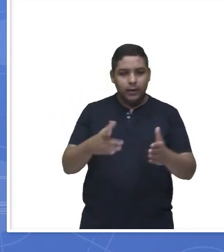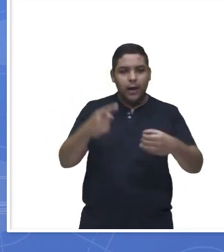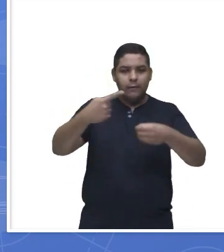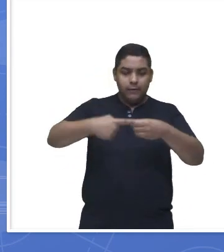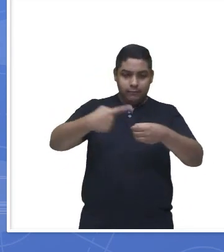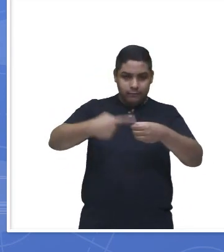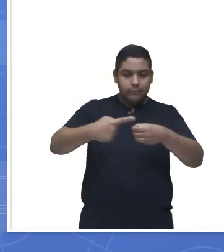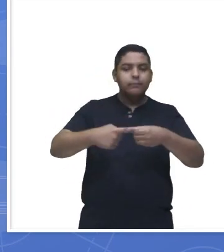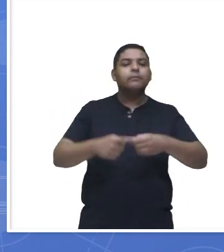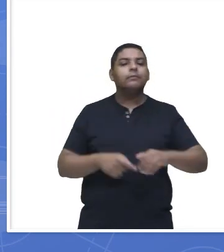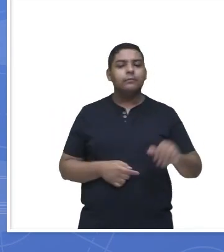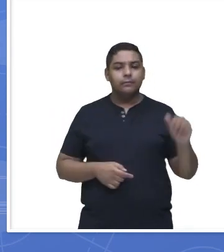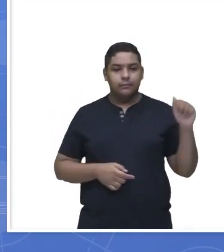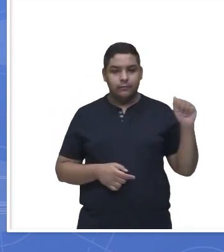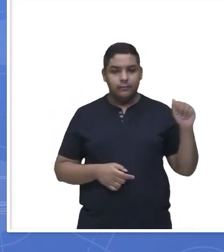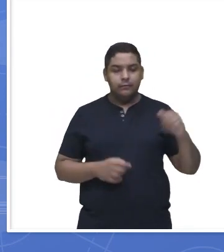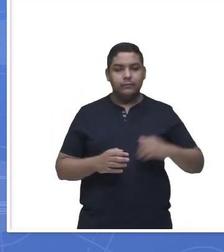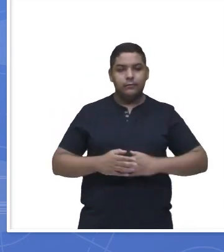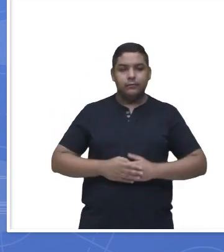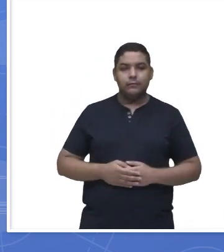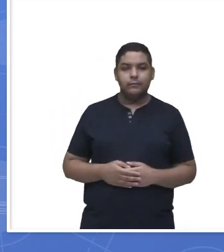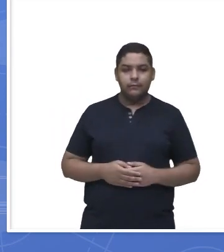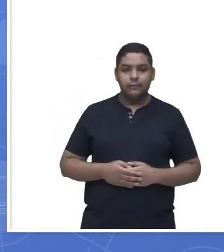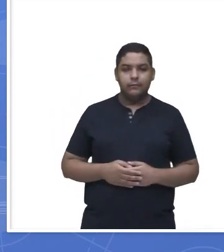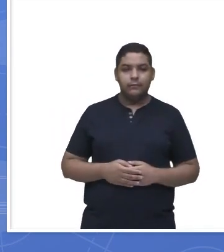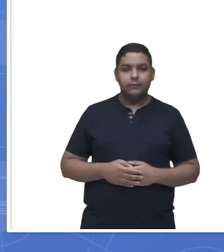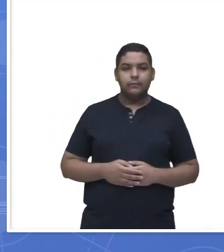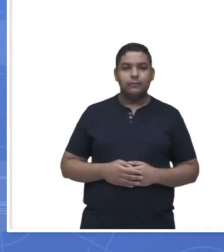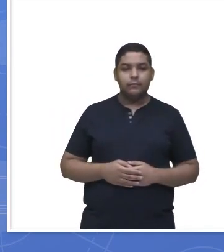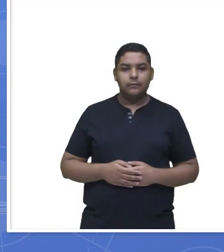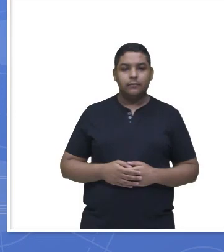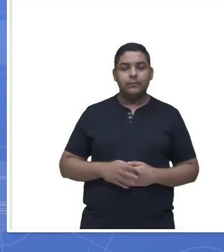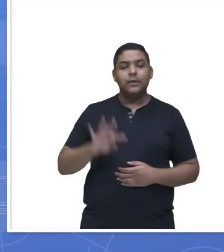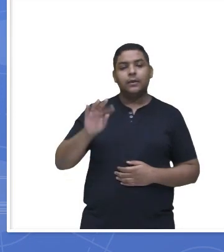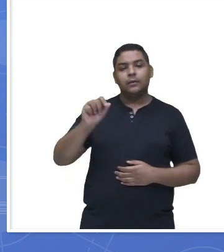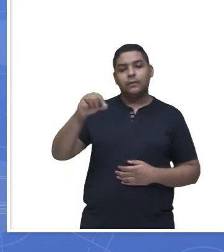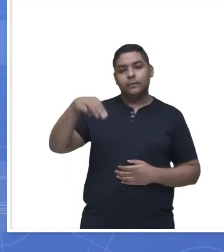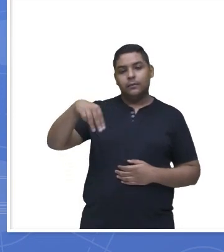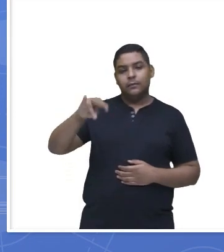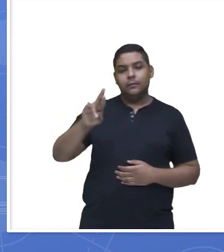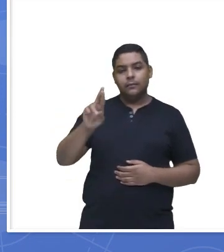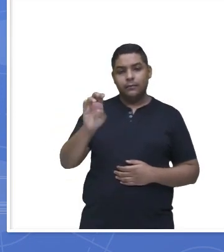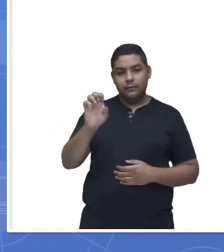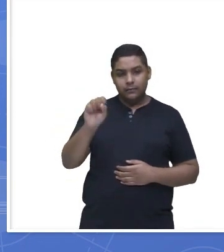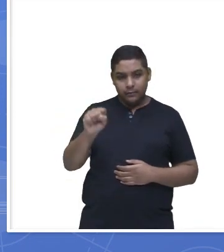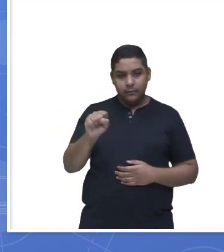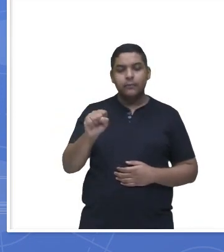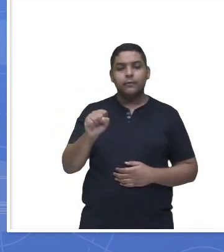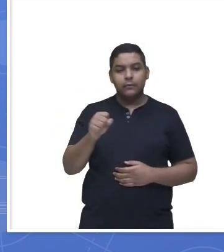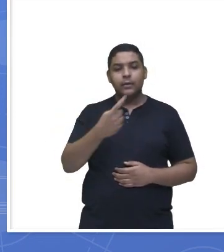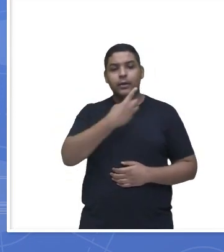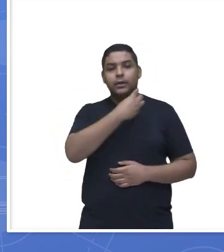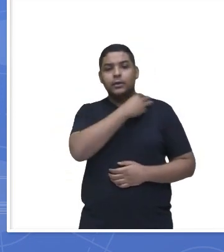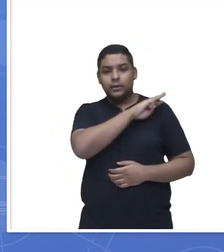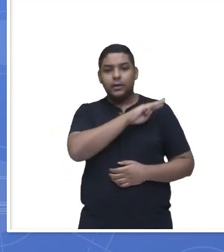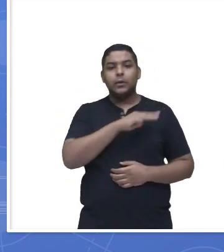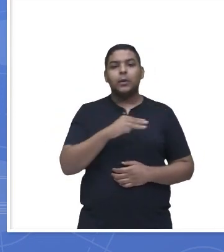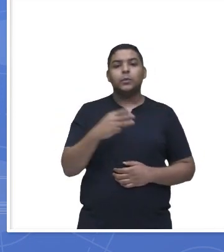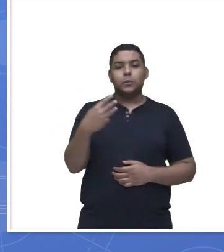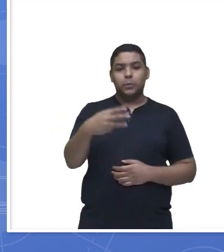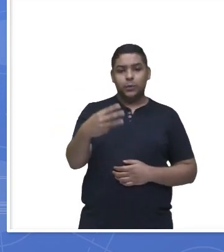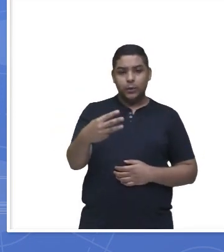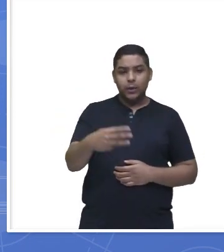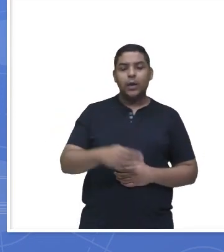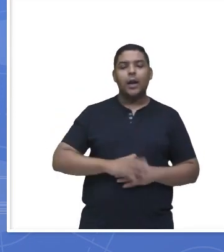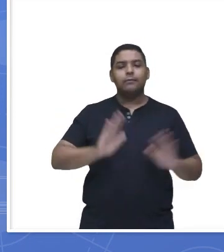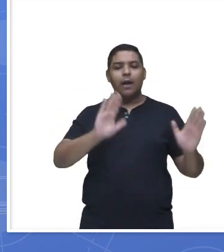A. Também aqui, escola Raimundo Gomes, também a Tamires participando, terceiro ano 3 ali, ó, mandando um alô